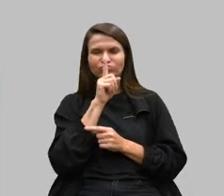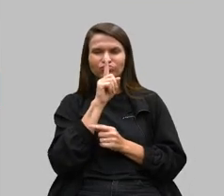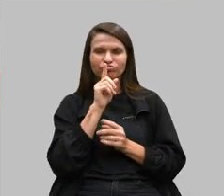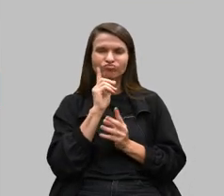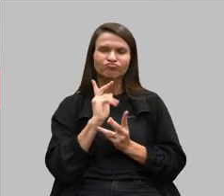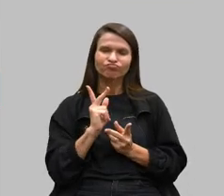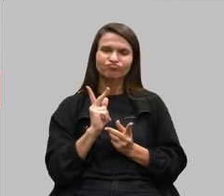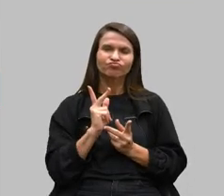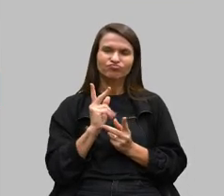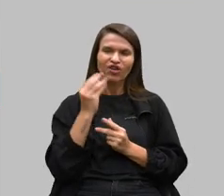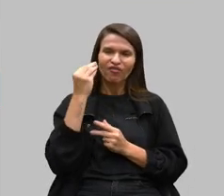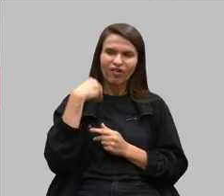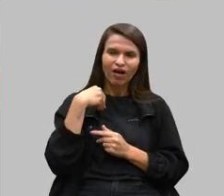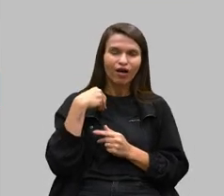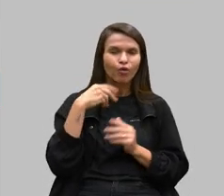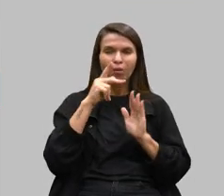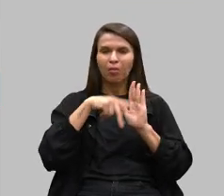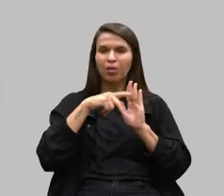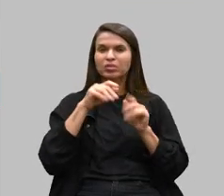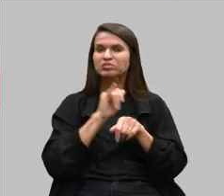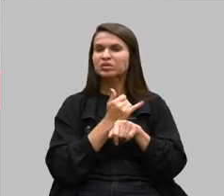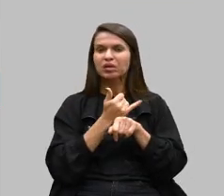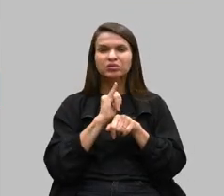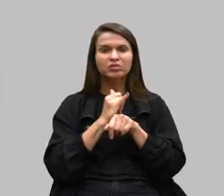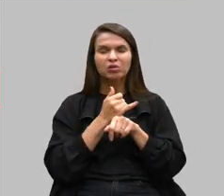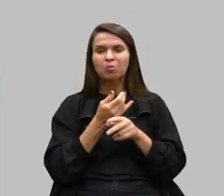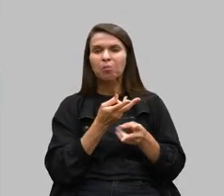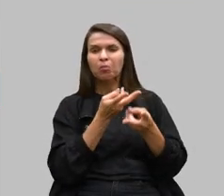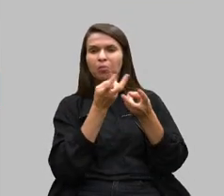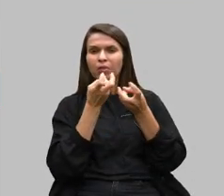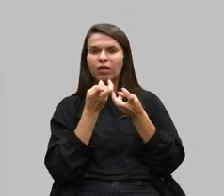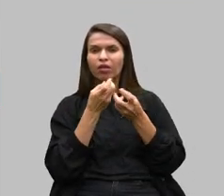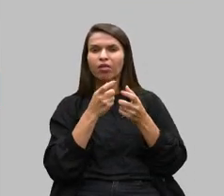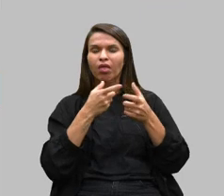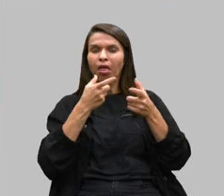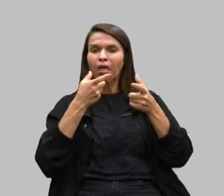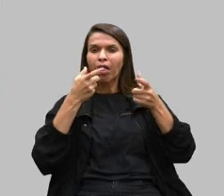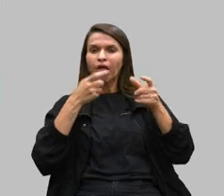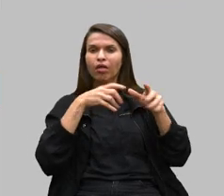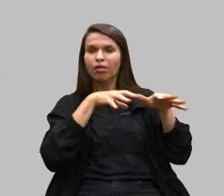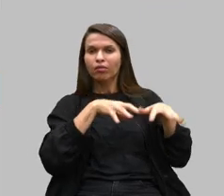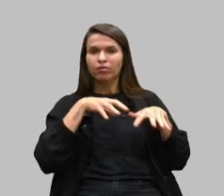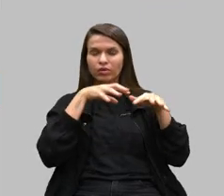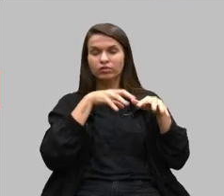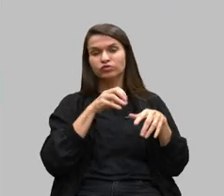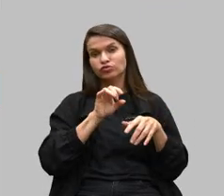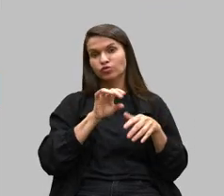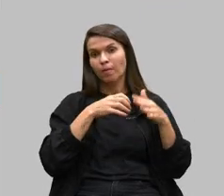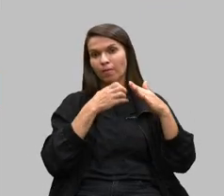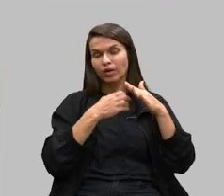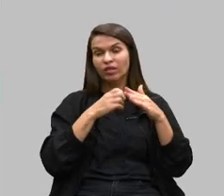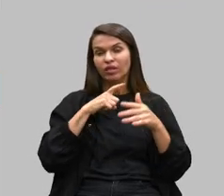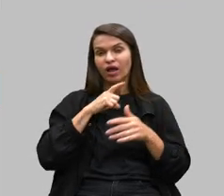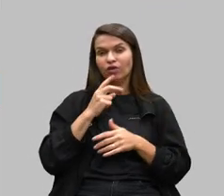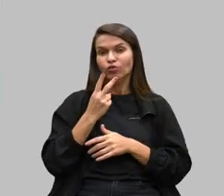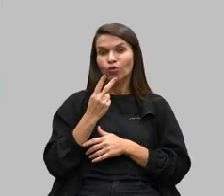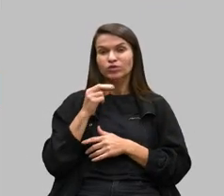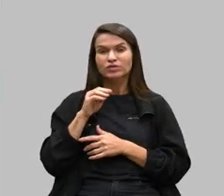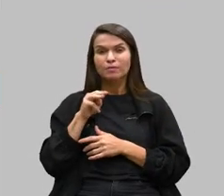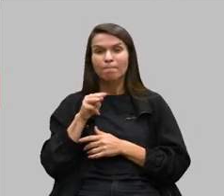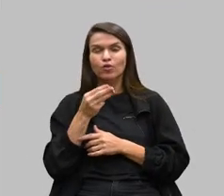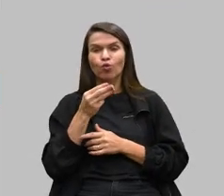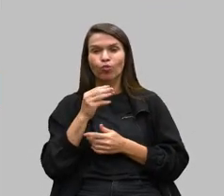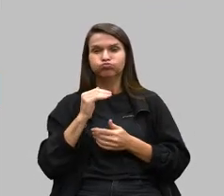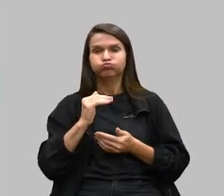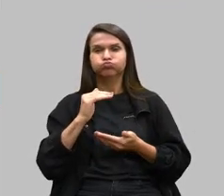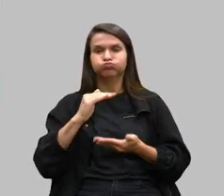estratégico não previa essa quantidade de minério estão falando só uma empresa tem 2 bilhões de tonelada de